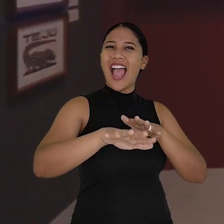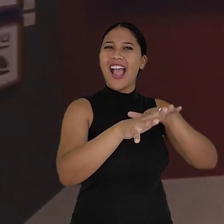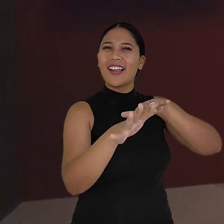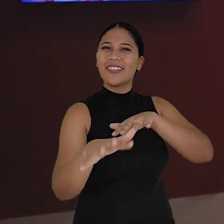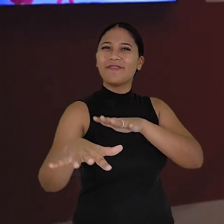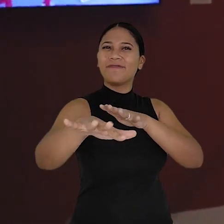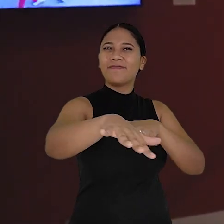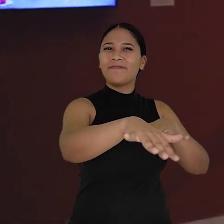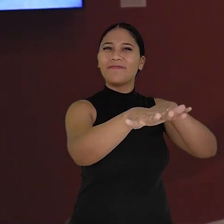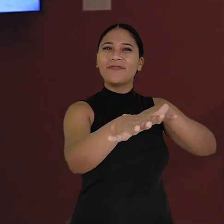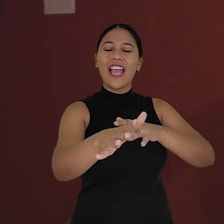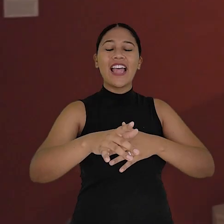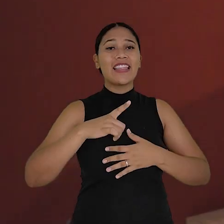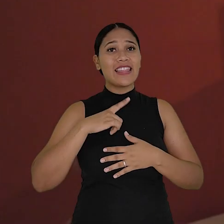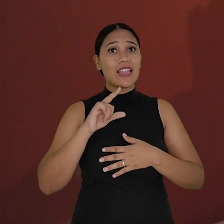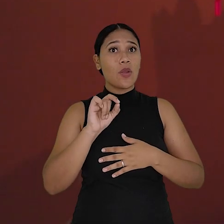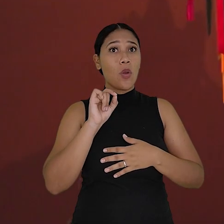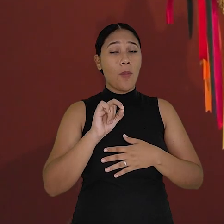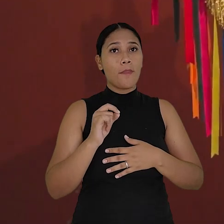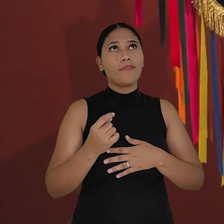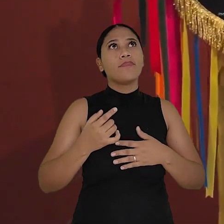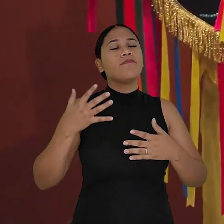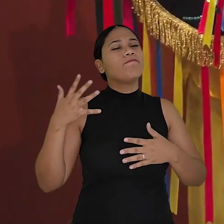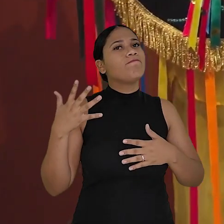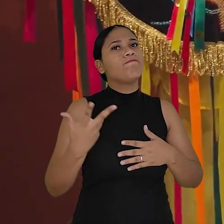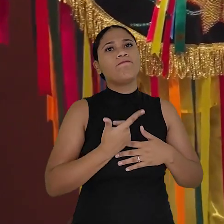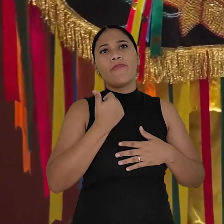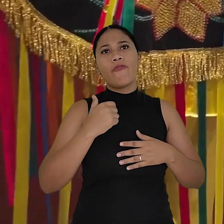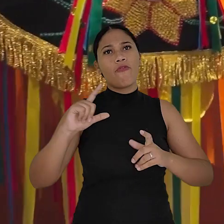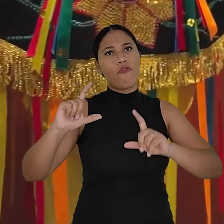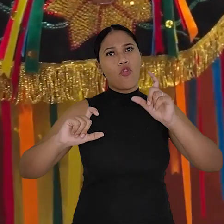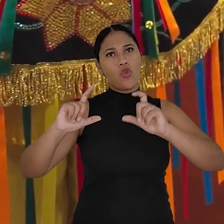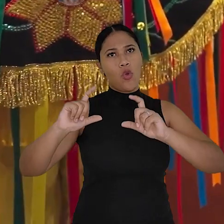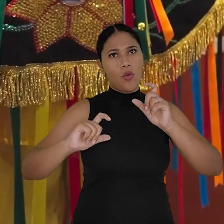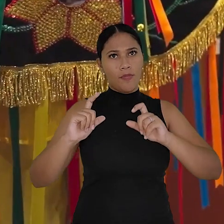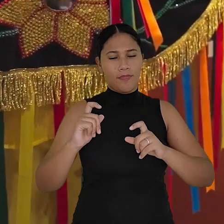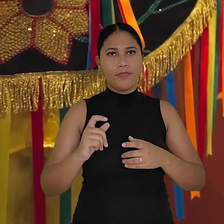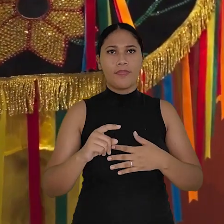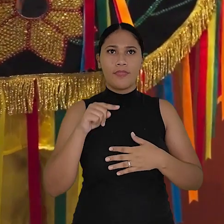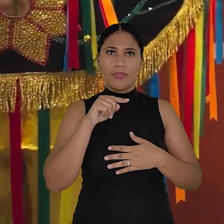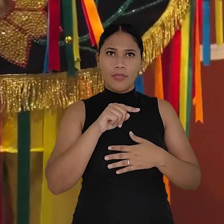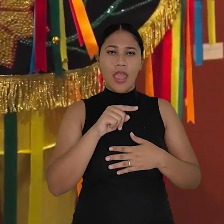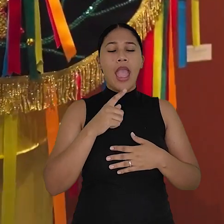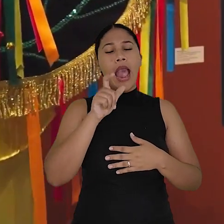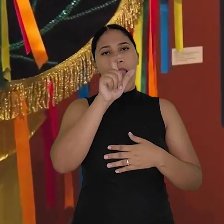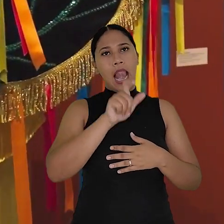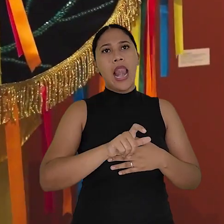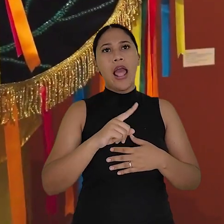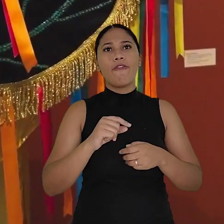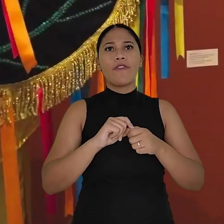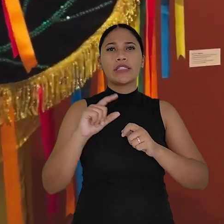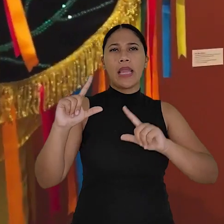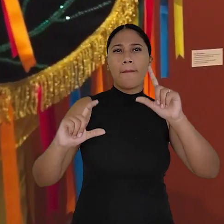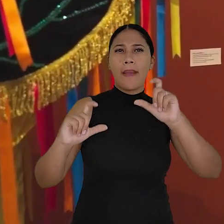imagem gloriosa de uma grande fotógrafa, que é a Moin Biciliati, que faz